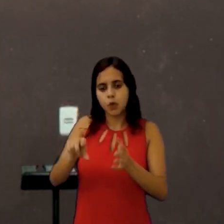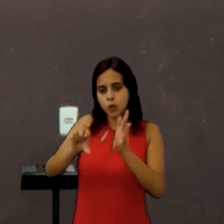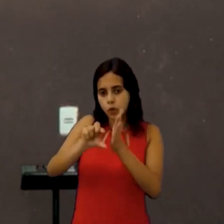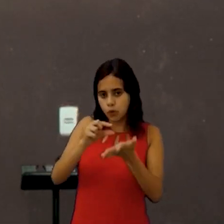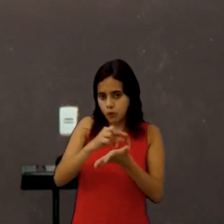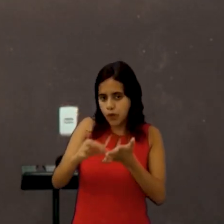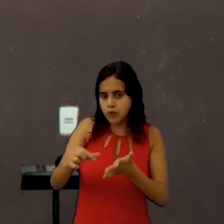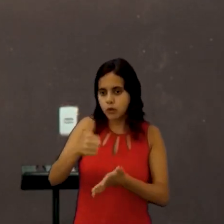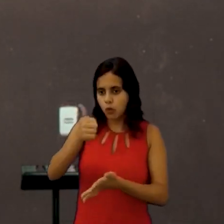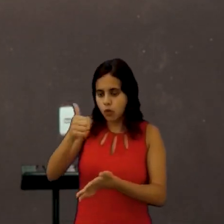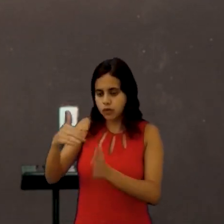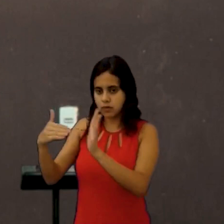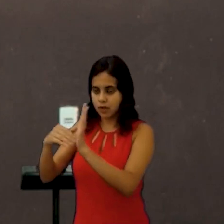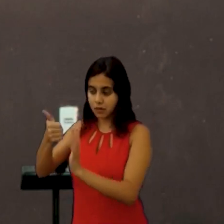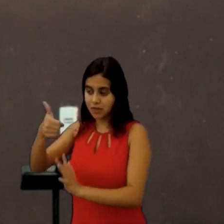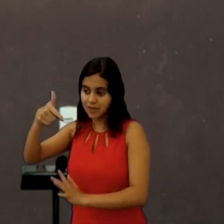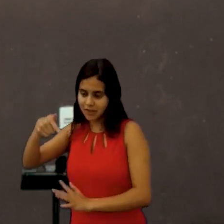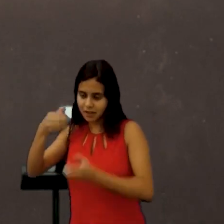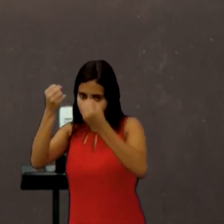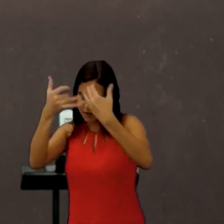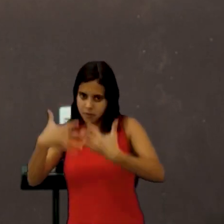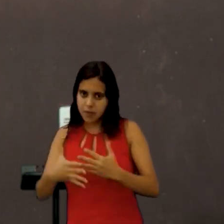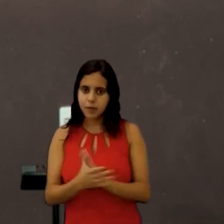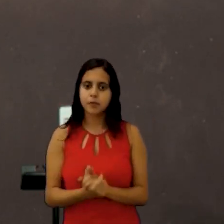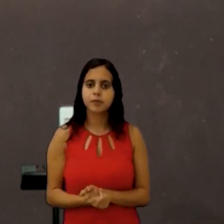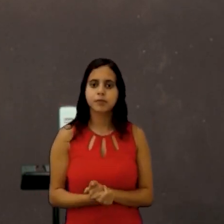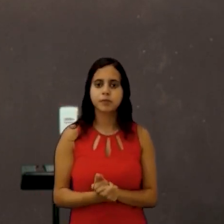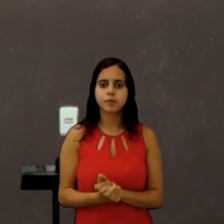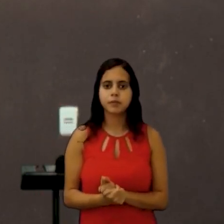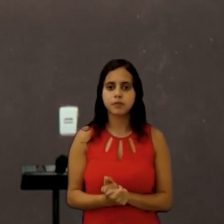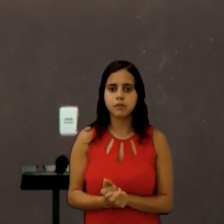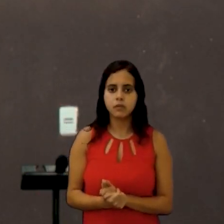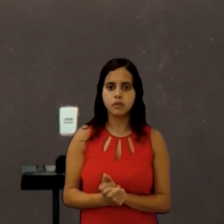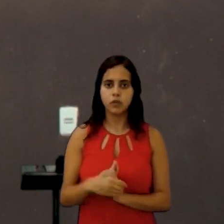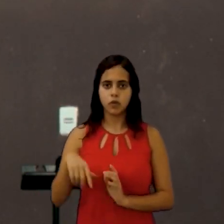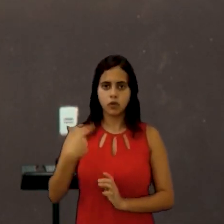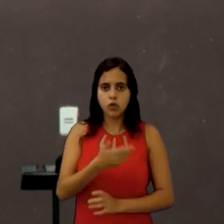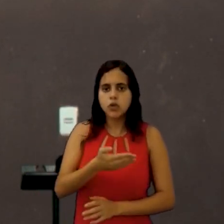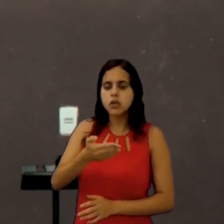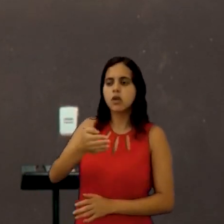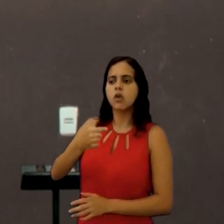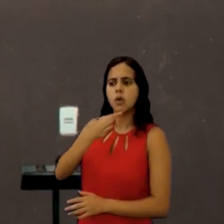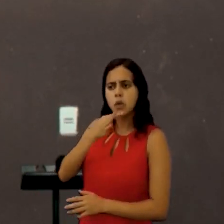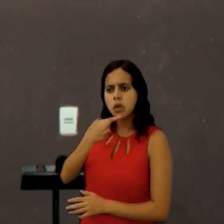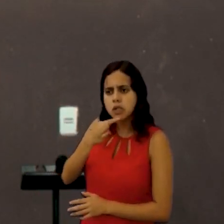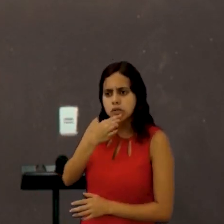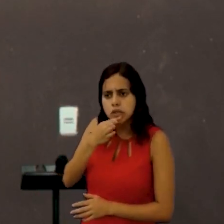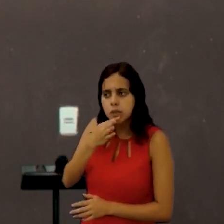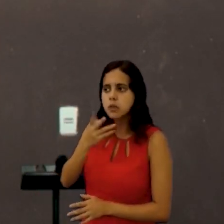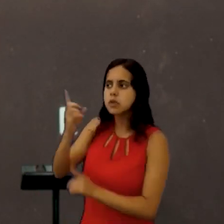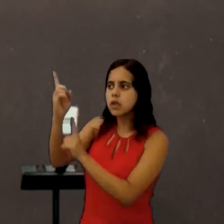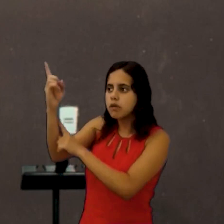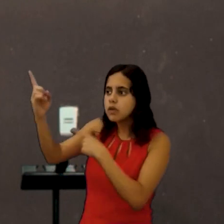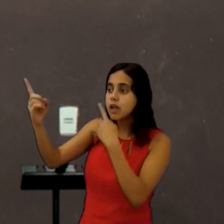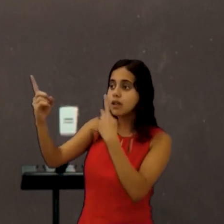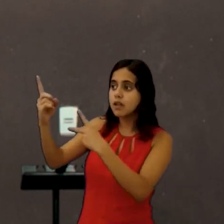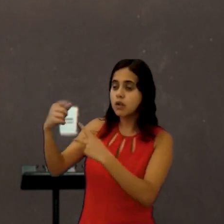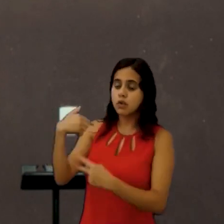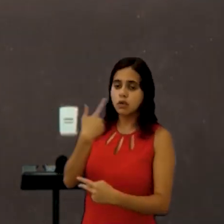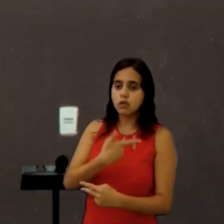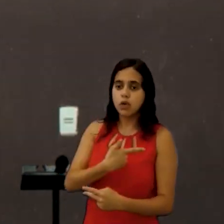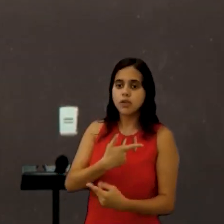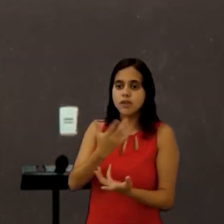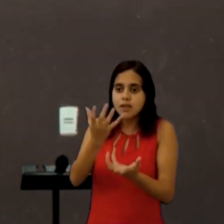verso 17, ele diz assim: e assim, conhecendo o temor do Senhor, procuramos persuadir